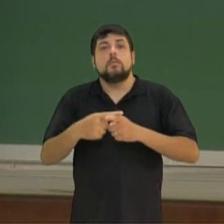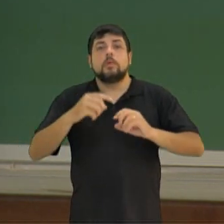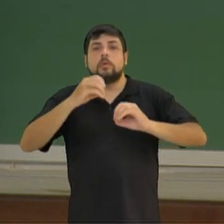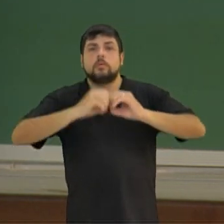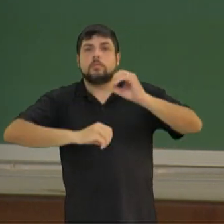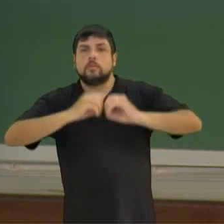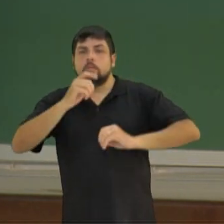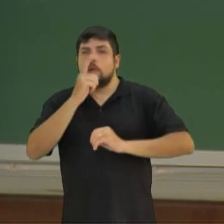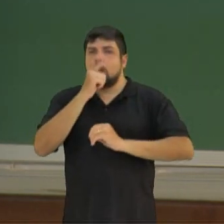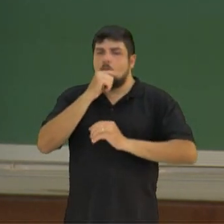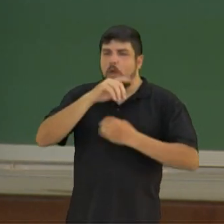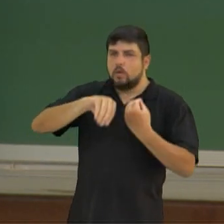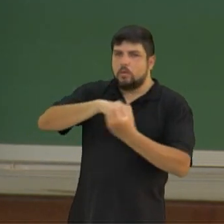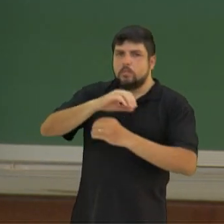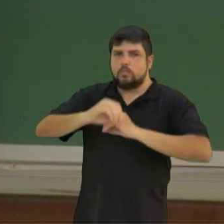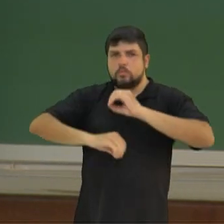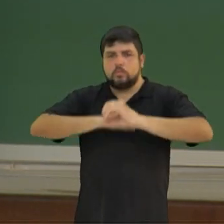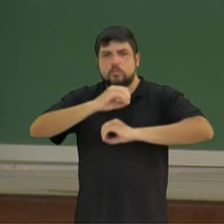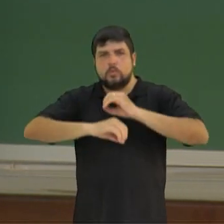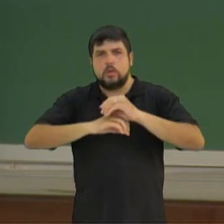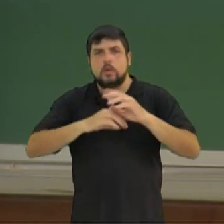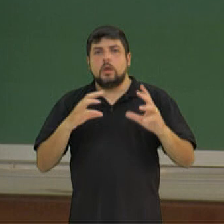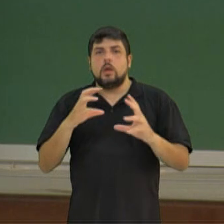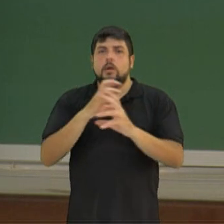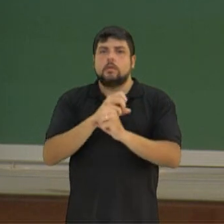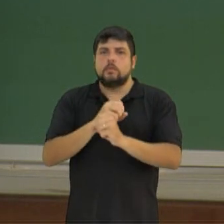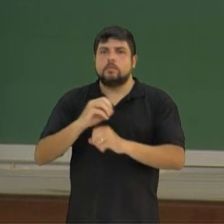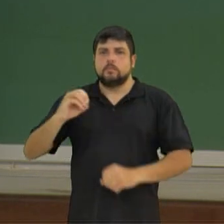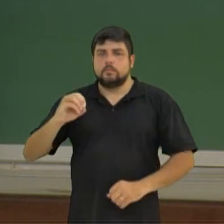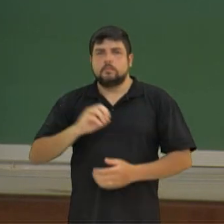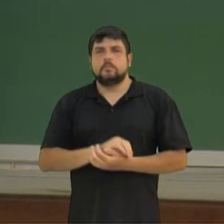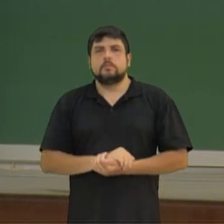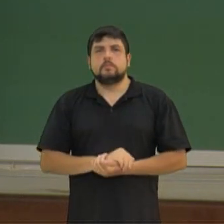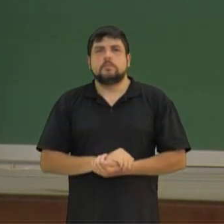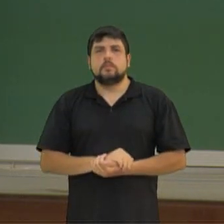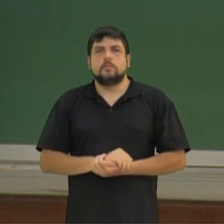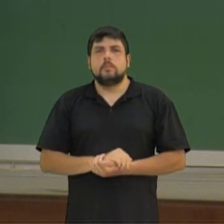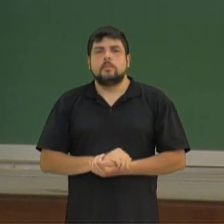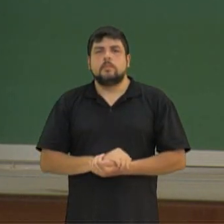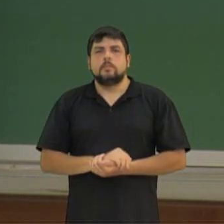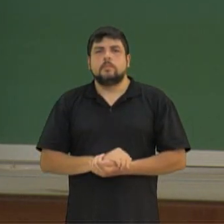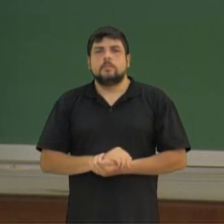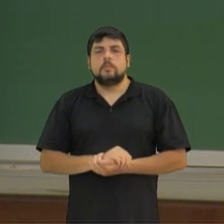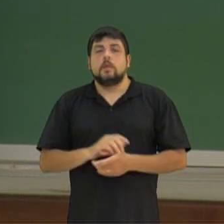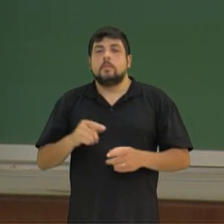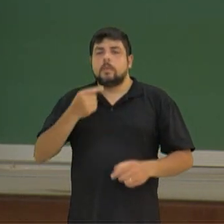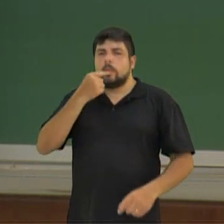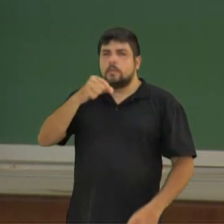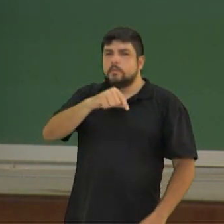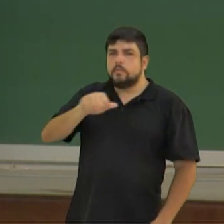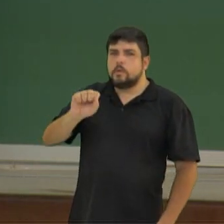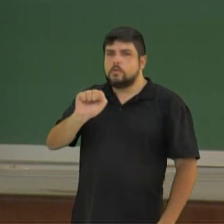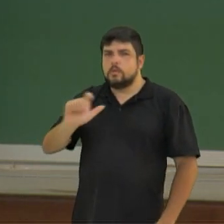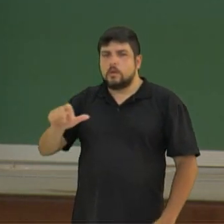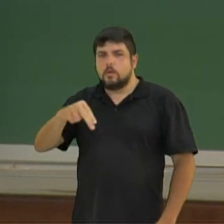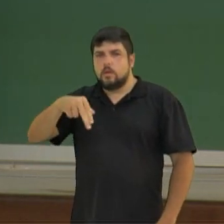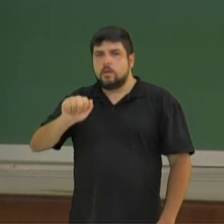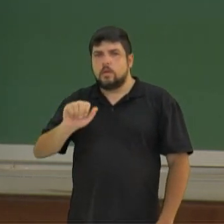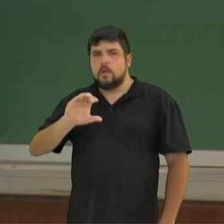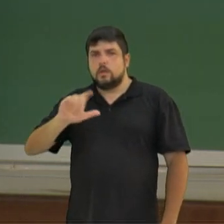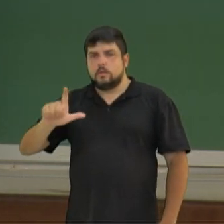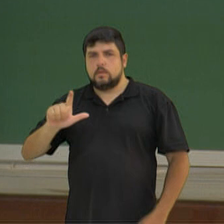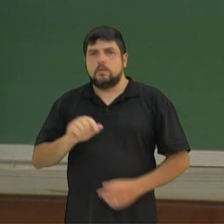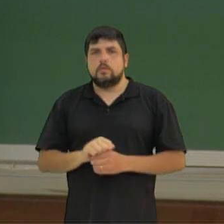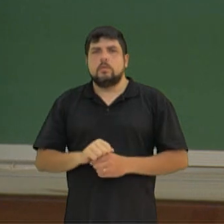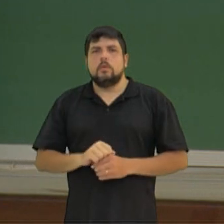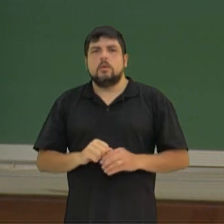água oxigenada e aí a soma aqui tem que ser 0, certo? E o nosso sal de cozinha, o NaCl, o sódio mais